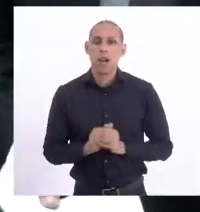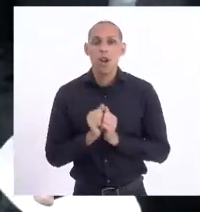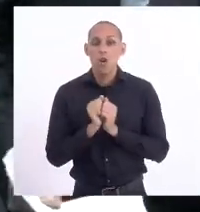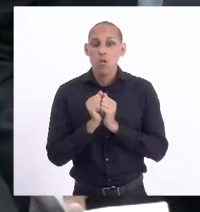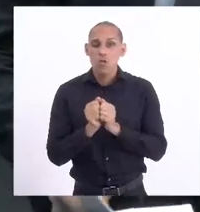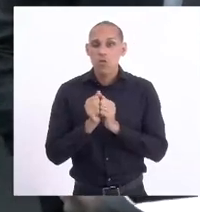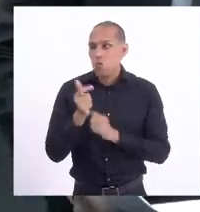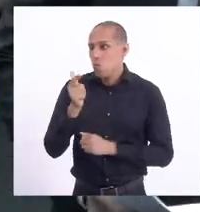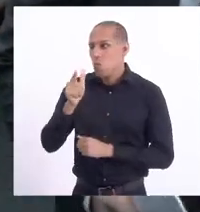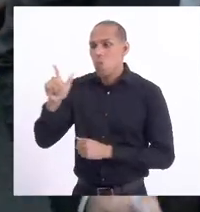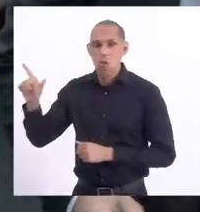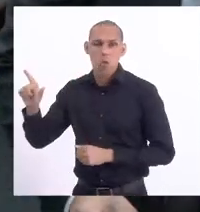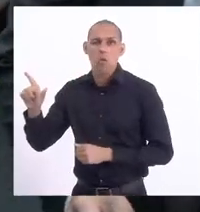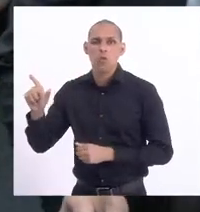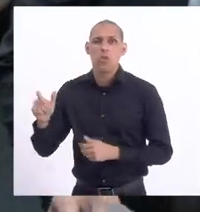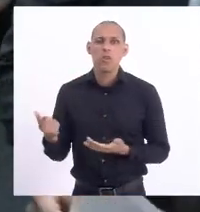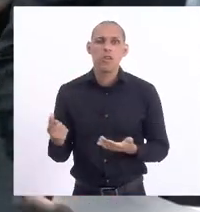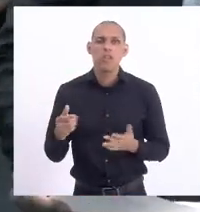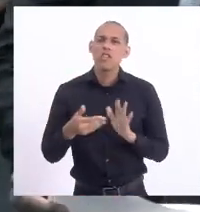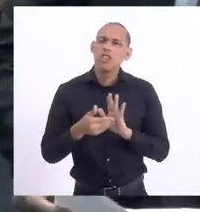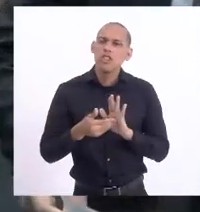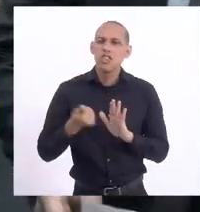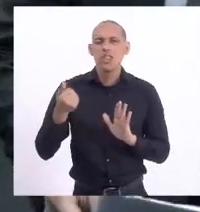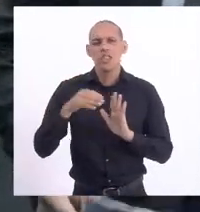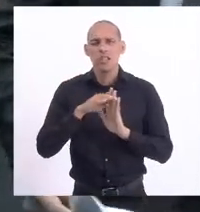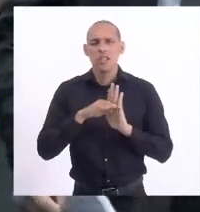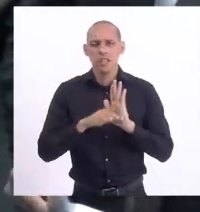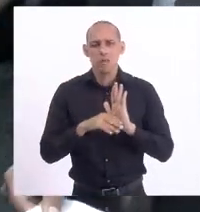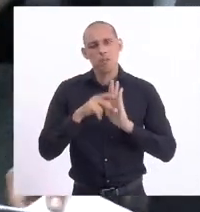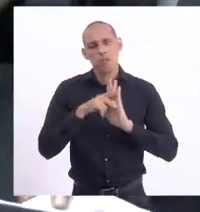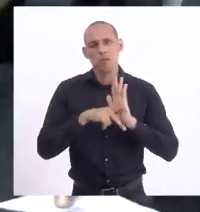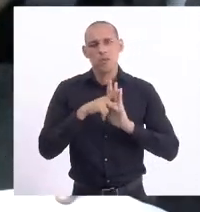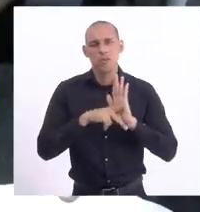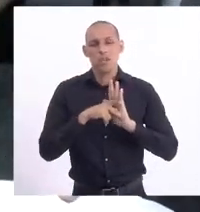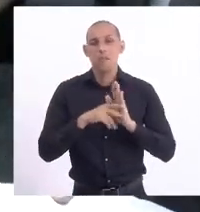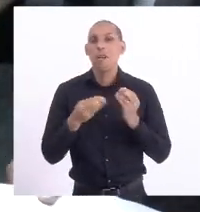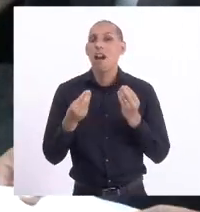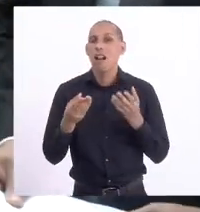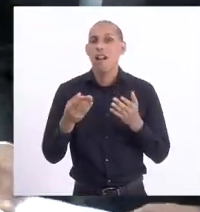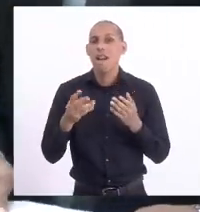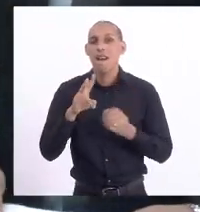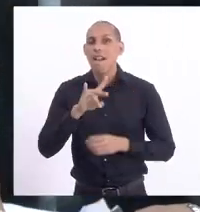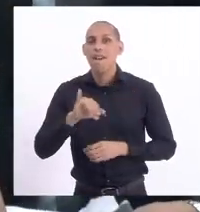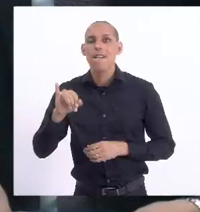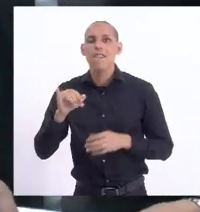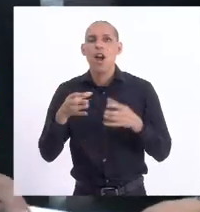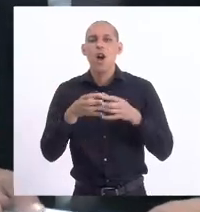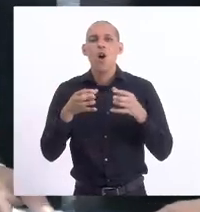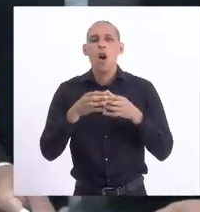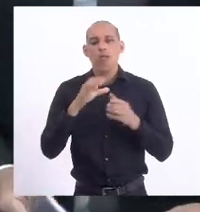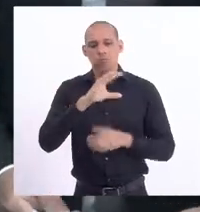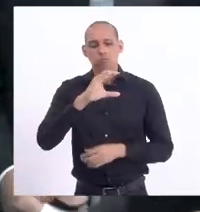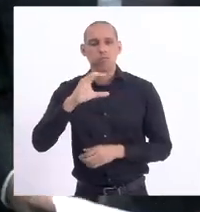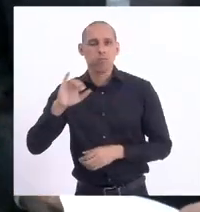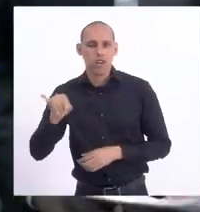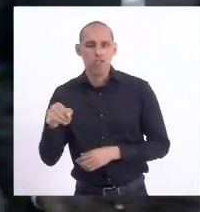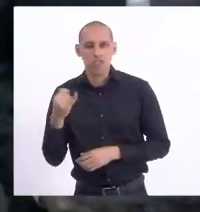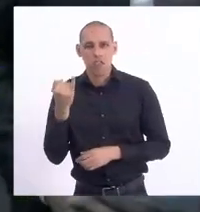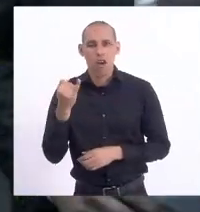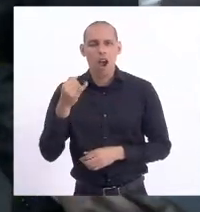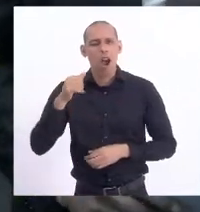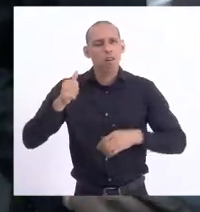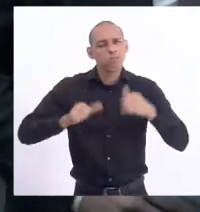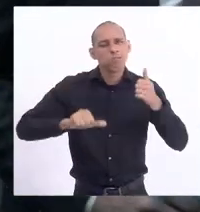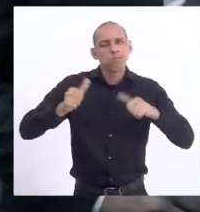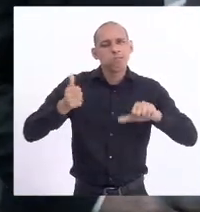com os demais autores, a retirada de pauta desse projeto para que seja remetido à Comissão de Constituição e Justiça e seja